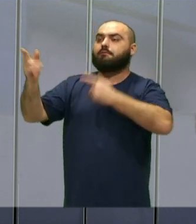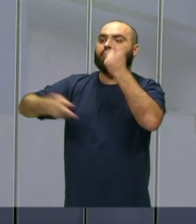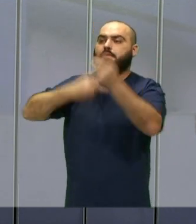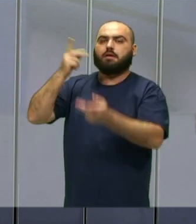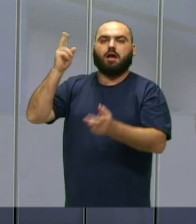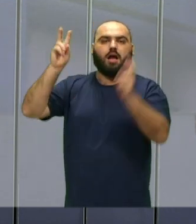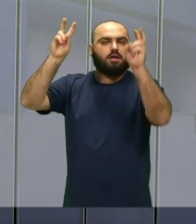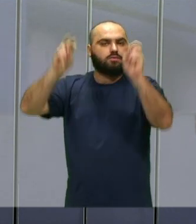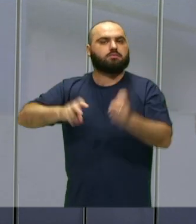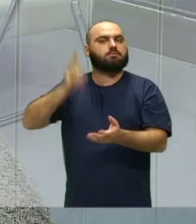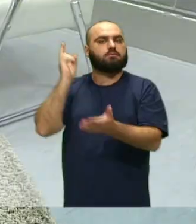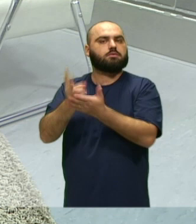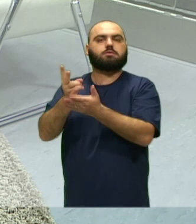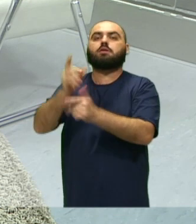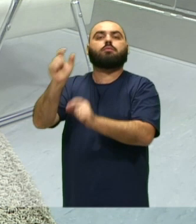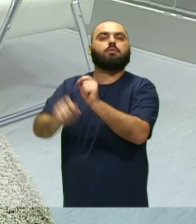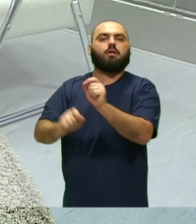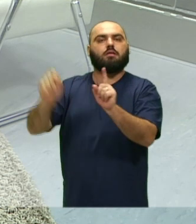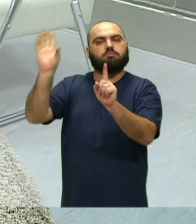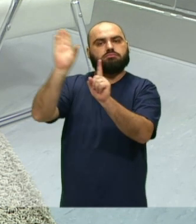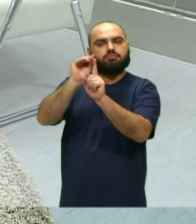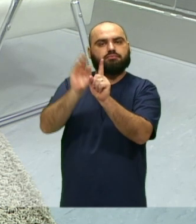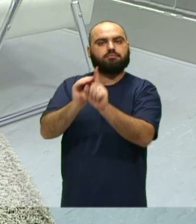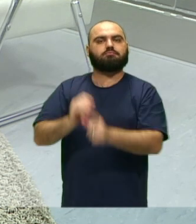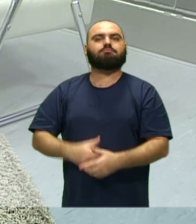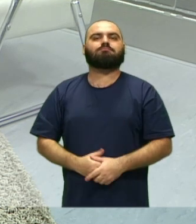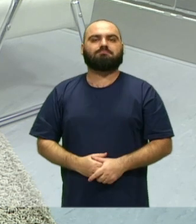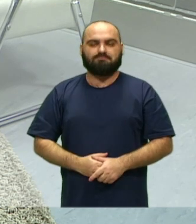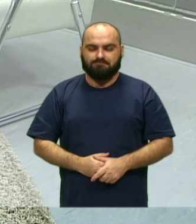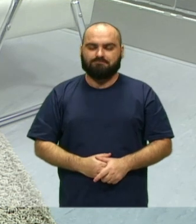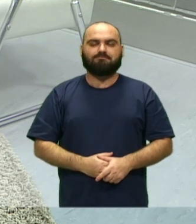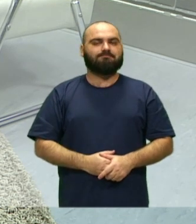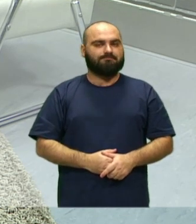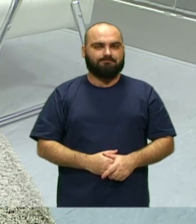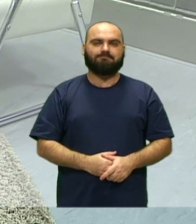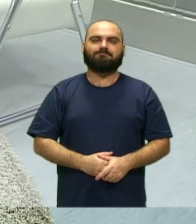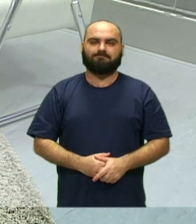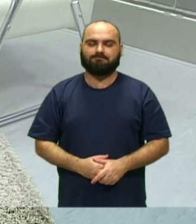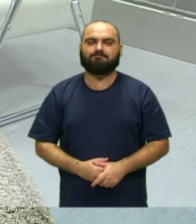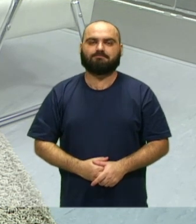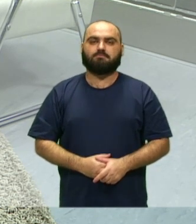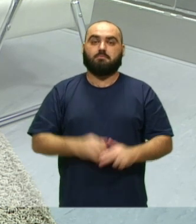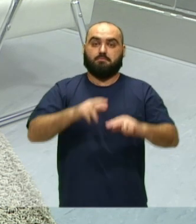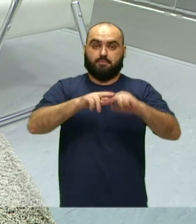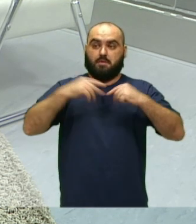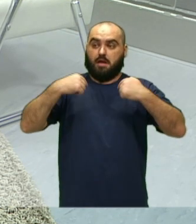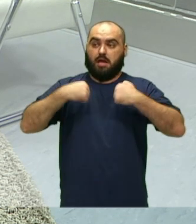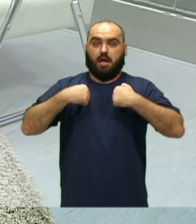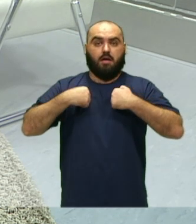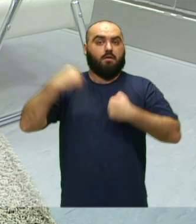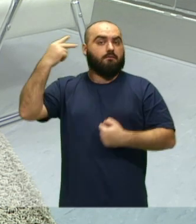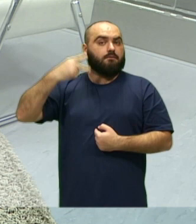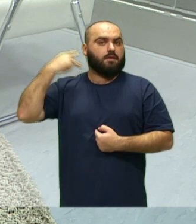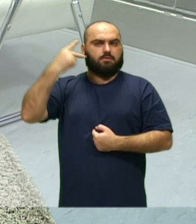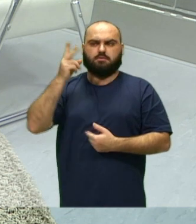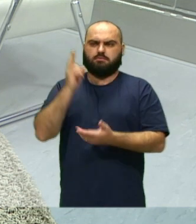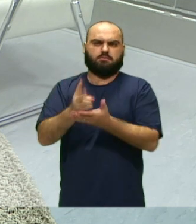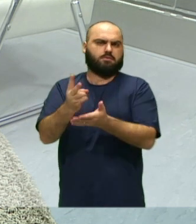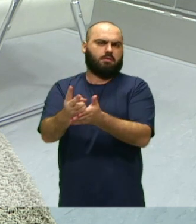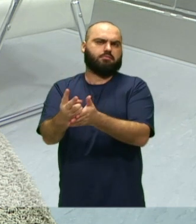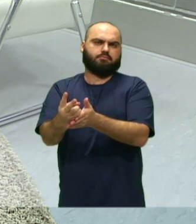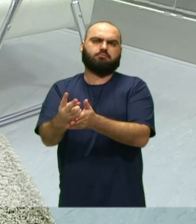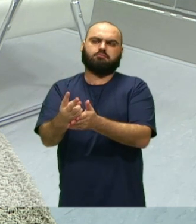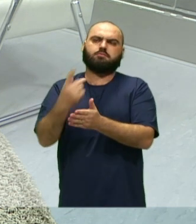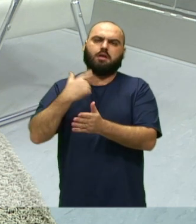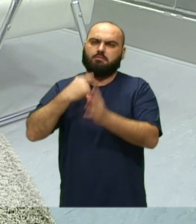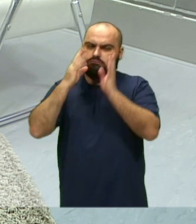sempre vinha era o assédio. Isso é muito importante. Então, enquanto vereadora, eu sempre recebo demandas e a gente acompanha,